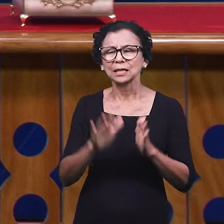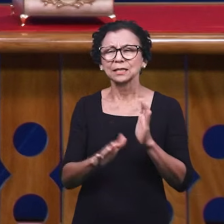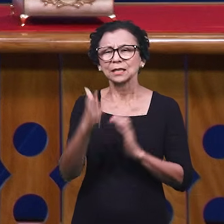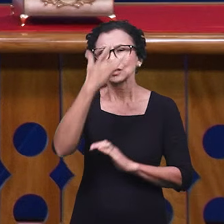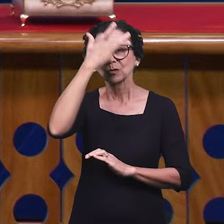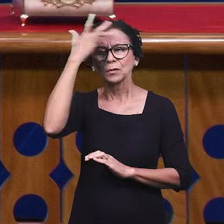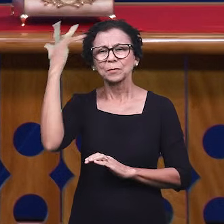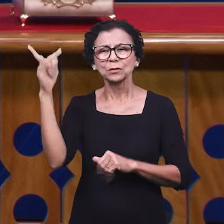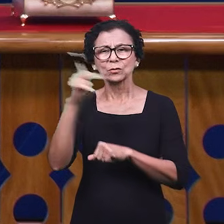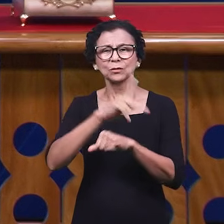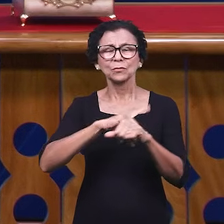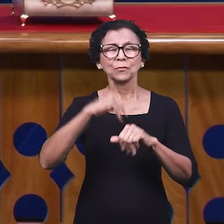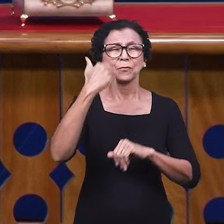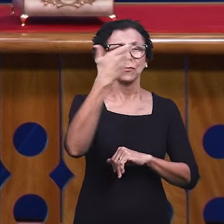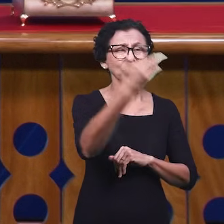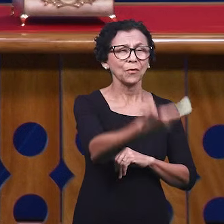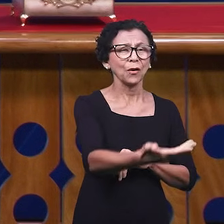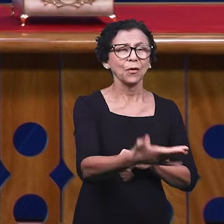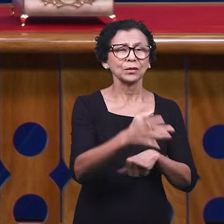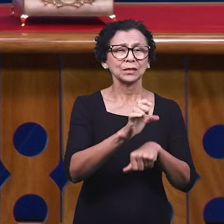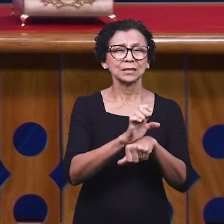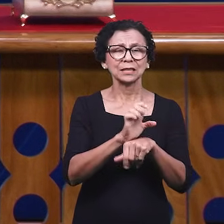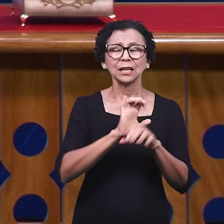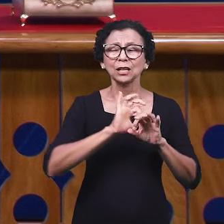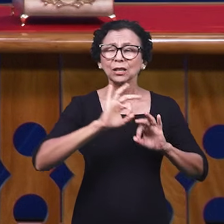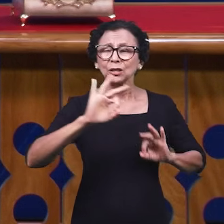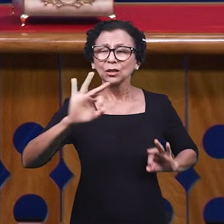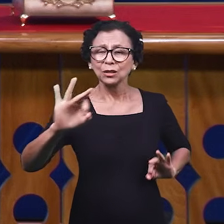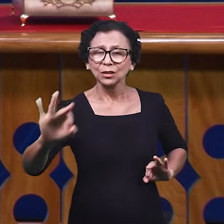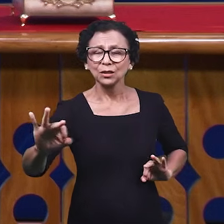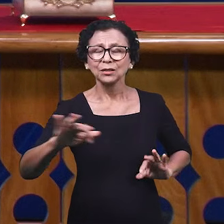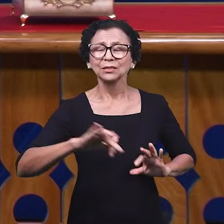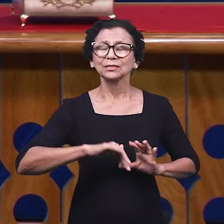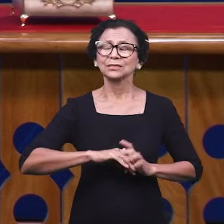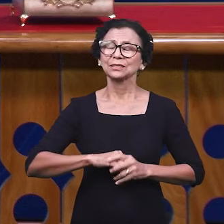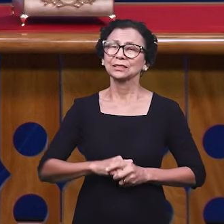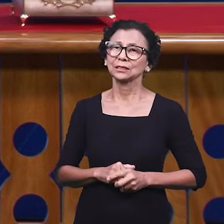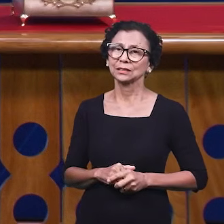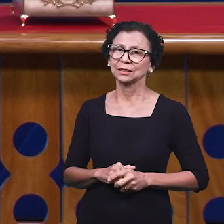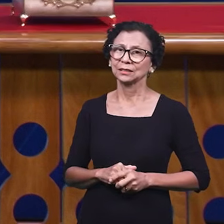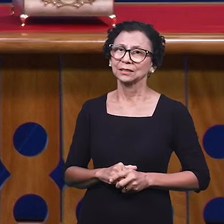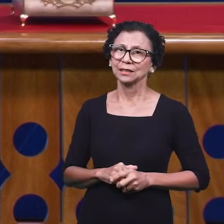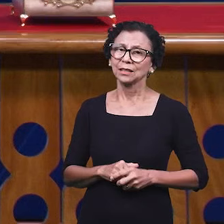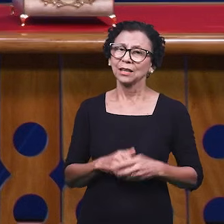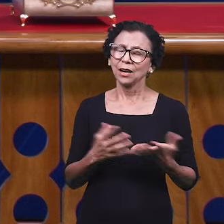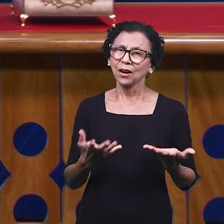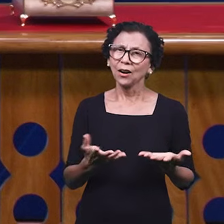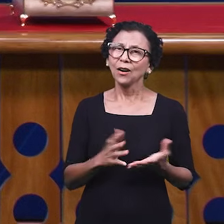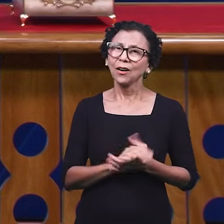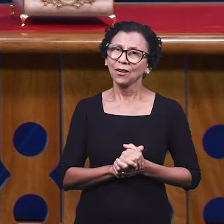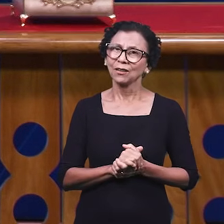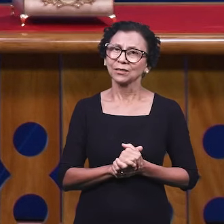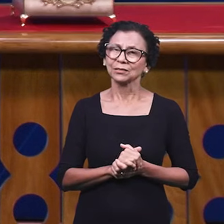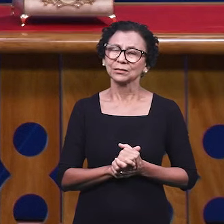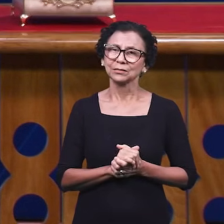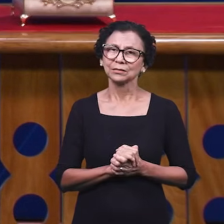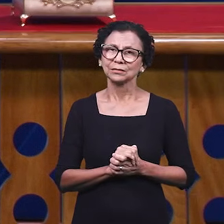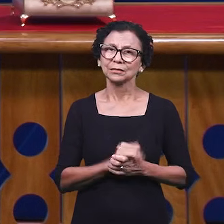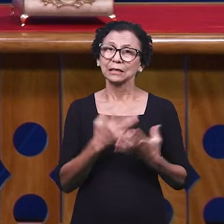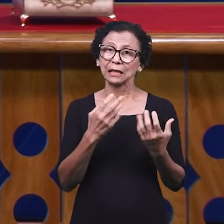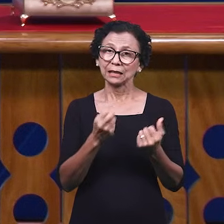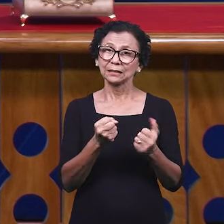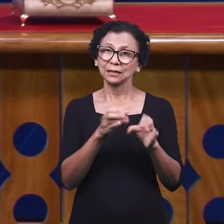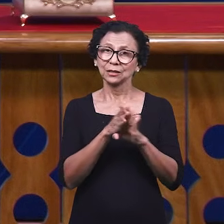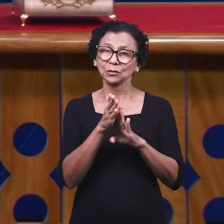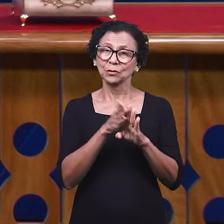vezes em outro país, em outro estado. Não, se você aceitar esse conselho hoje, tem salvação para você, mas tem salvação para sua